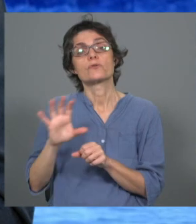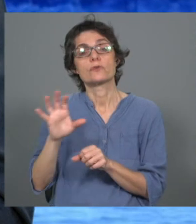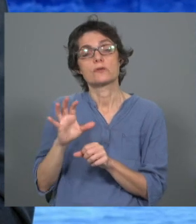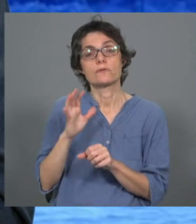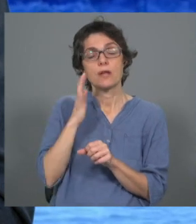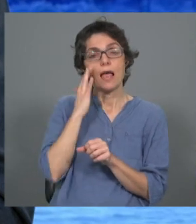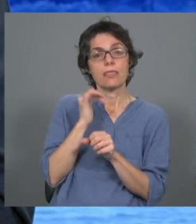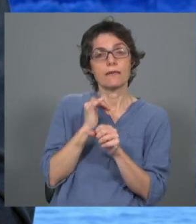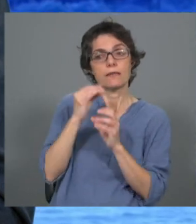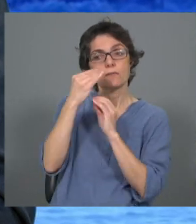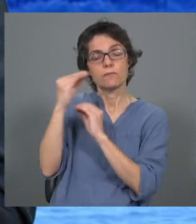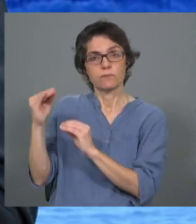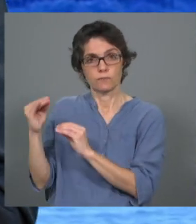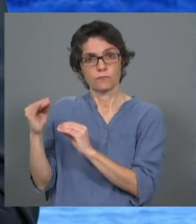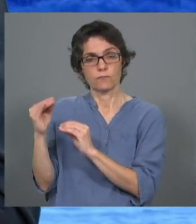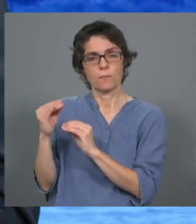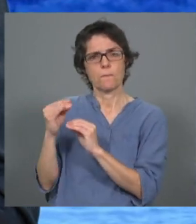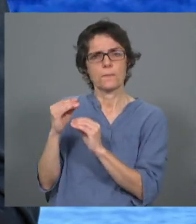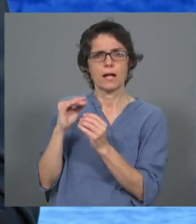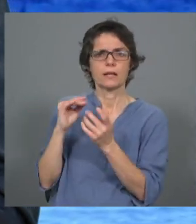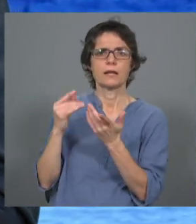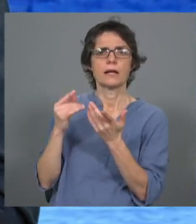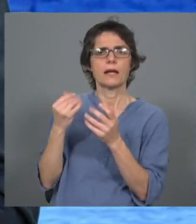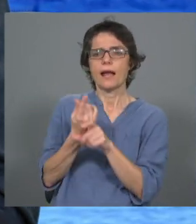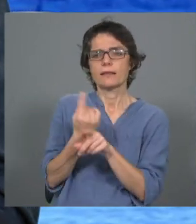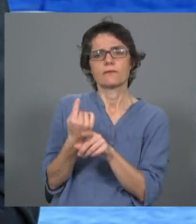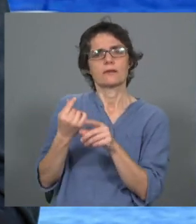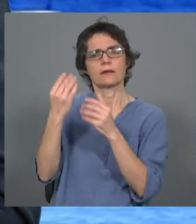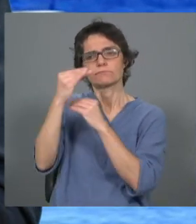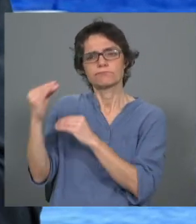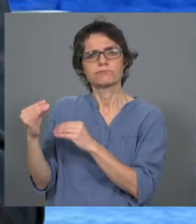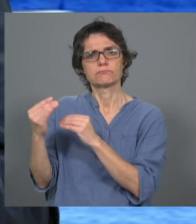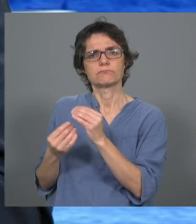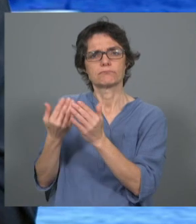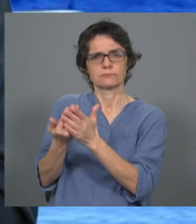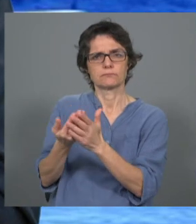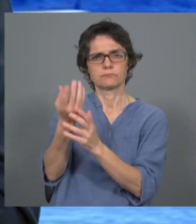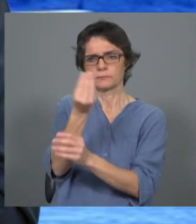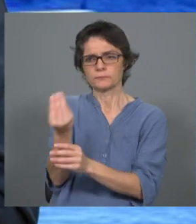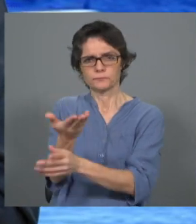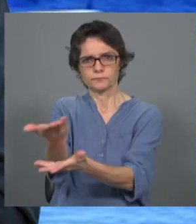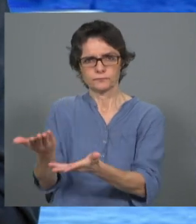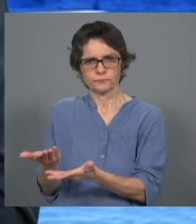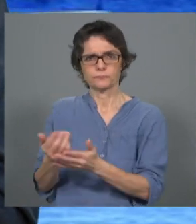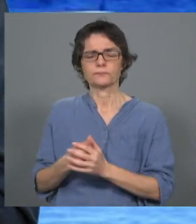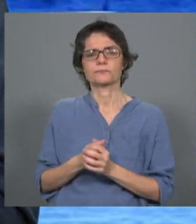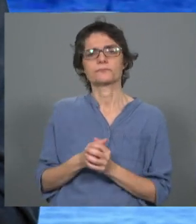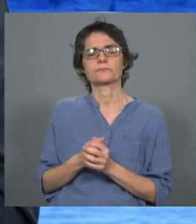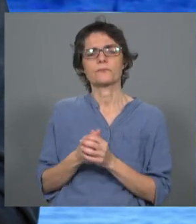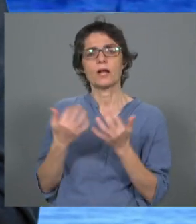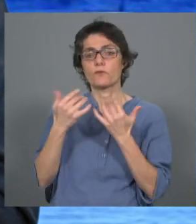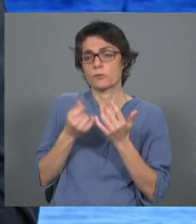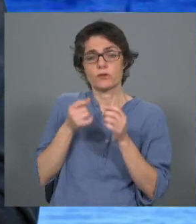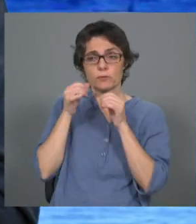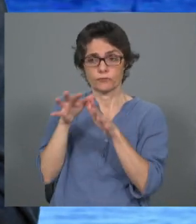vamos realizando e nas atividades que vamos realizando com os acólitos, ou informações que damos para os